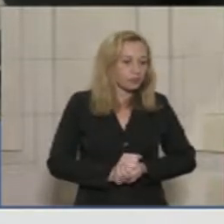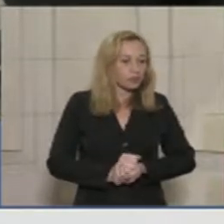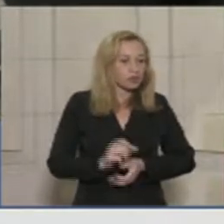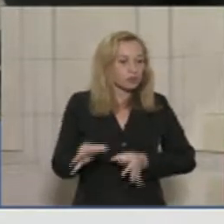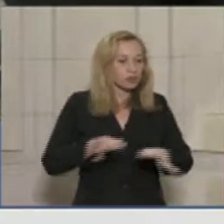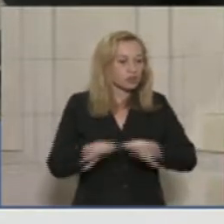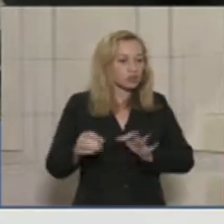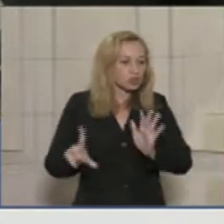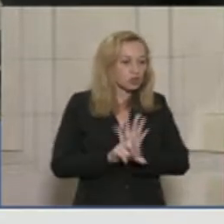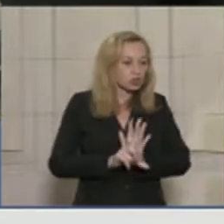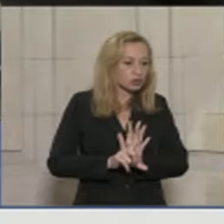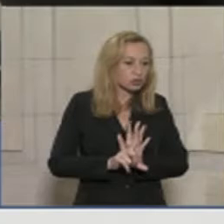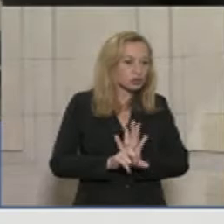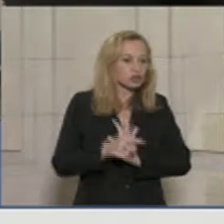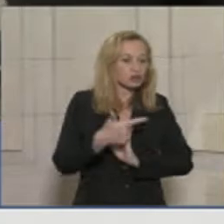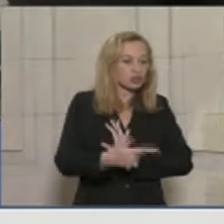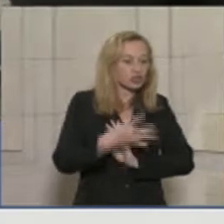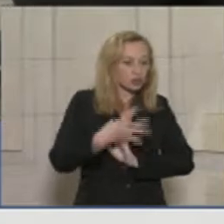Projeto de lei